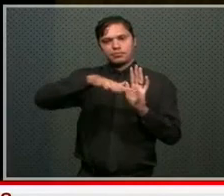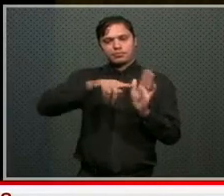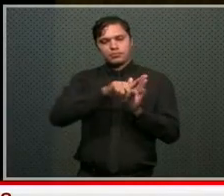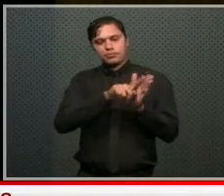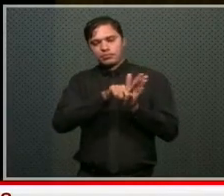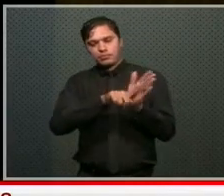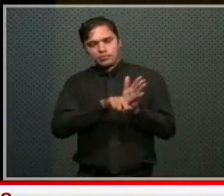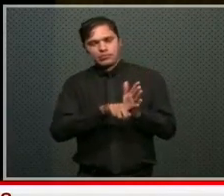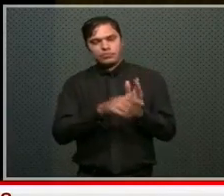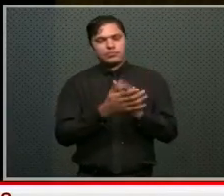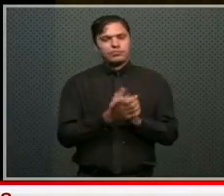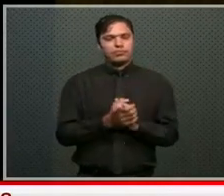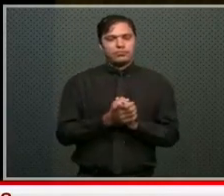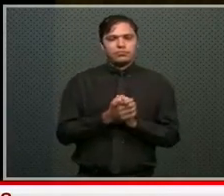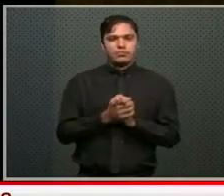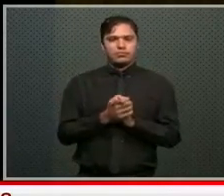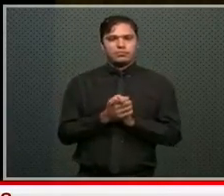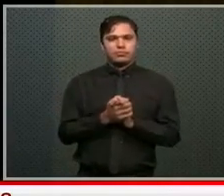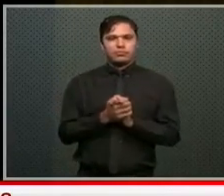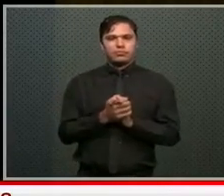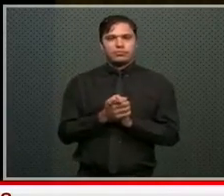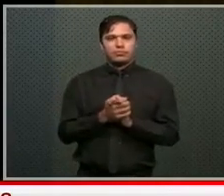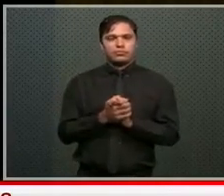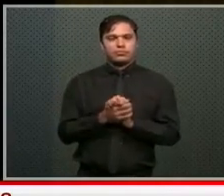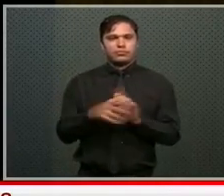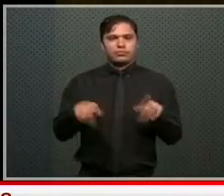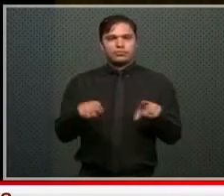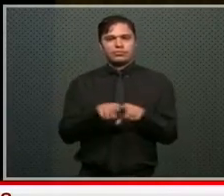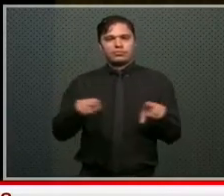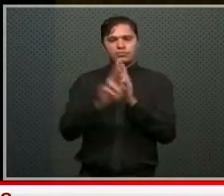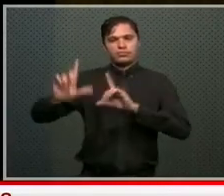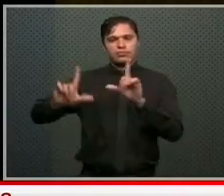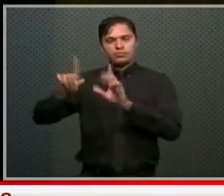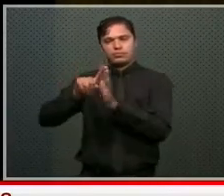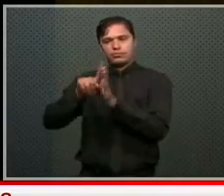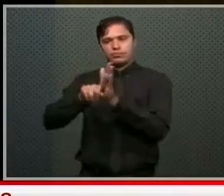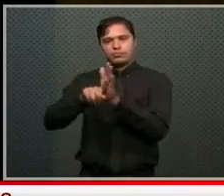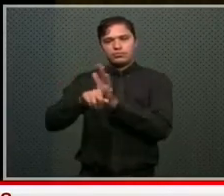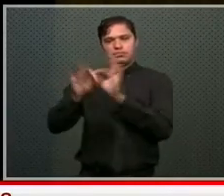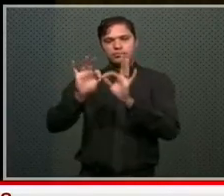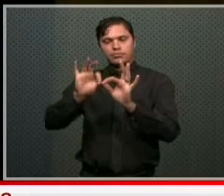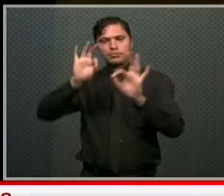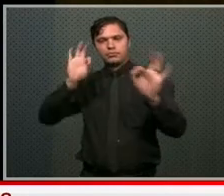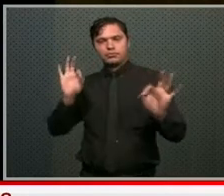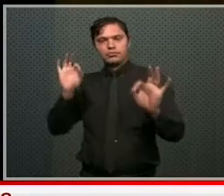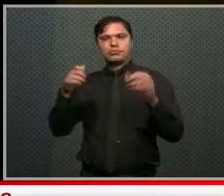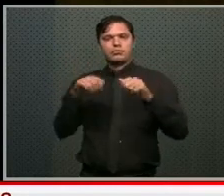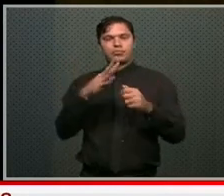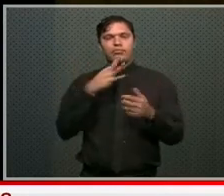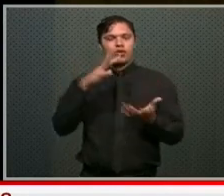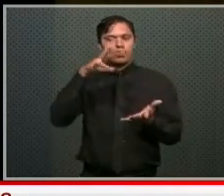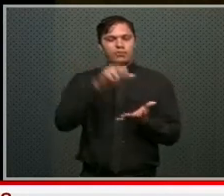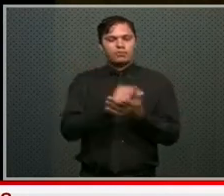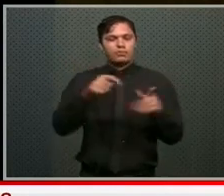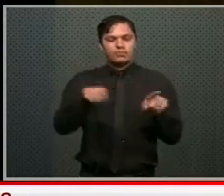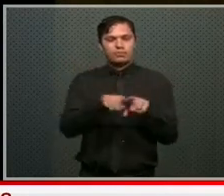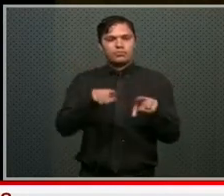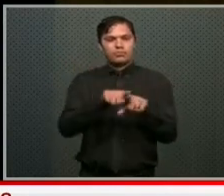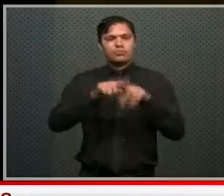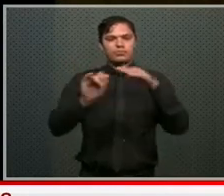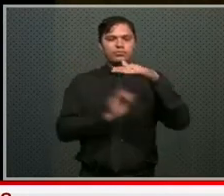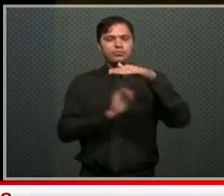né e da associo aqui a nossa trilogia precisamos reconhecer também a instituições